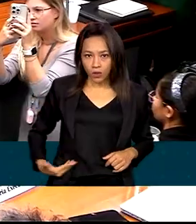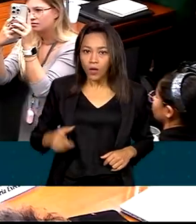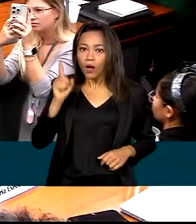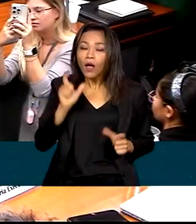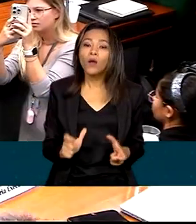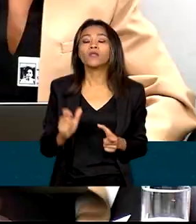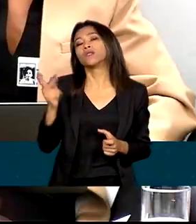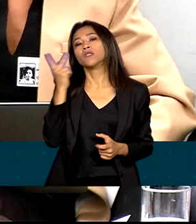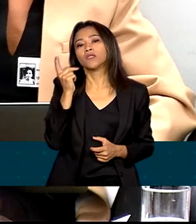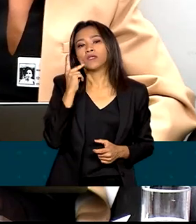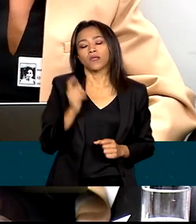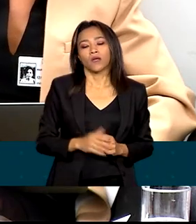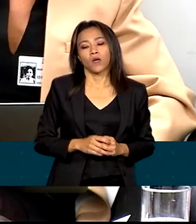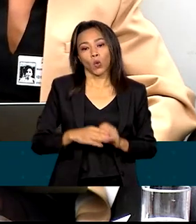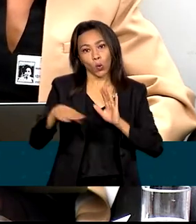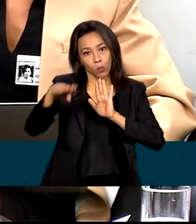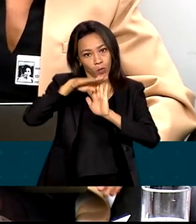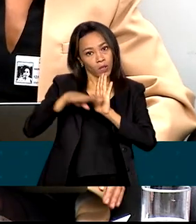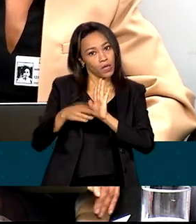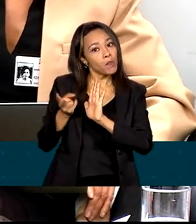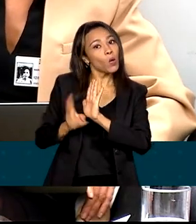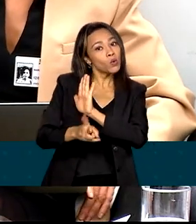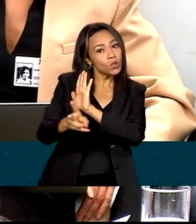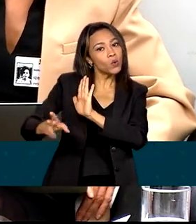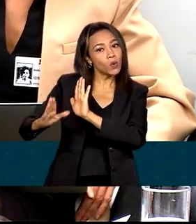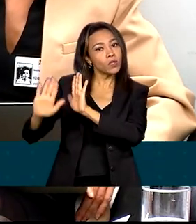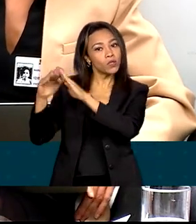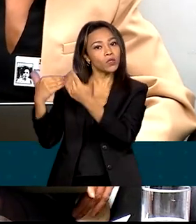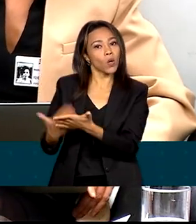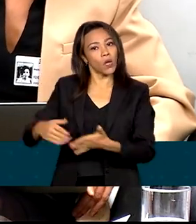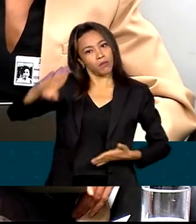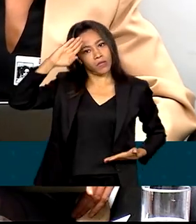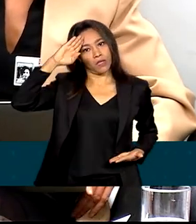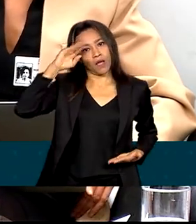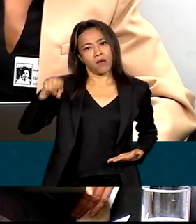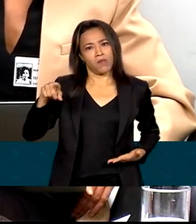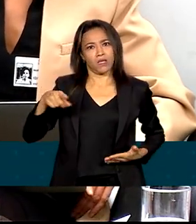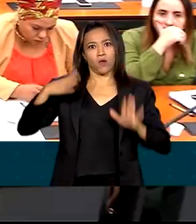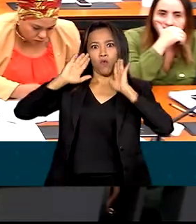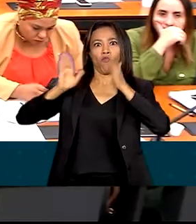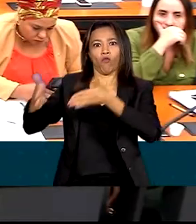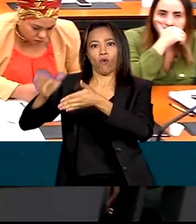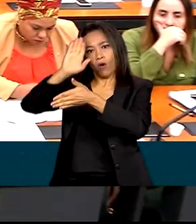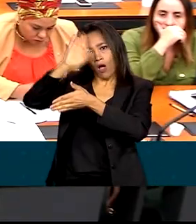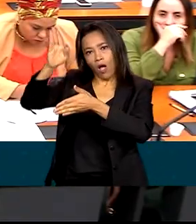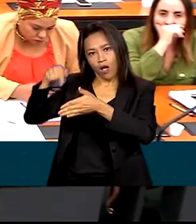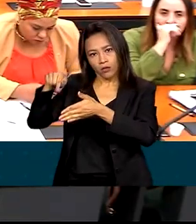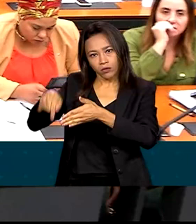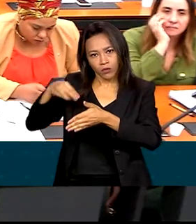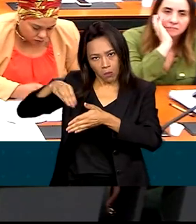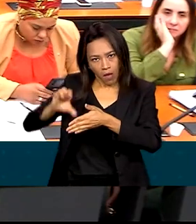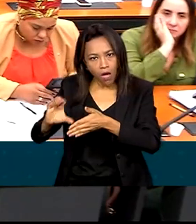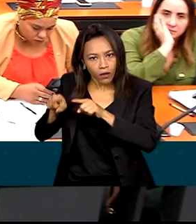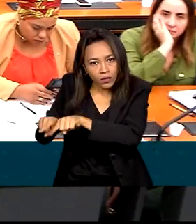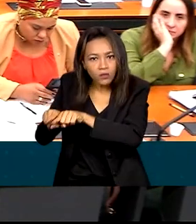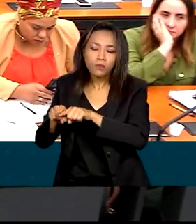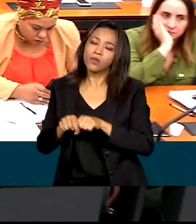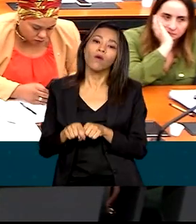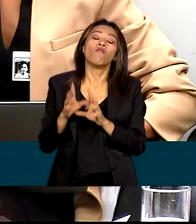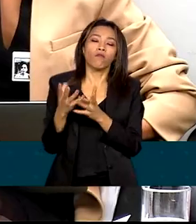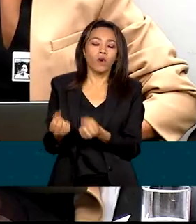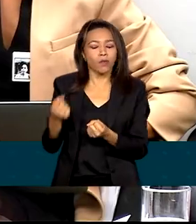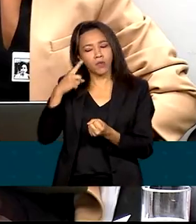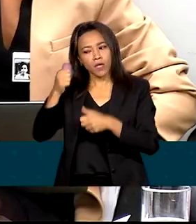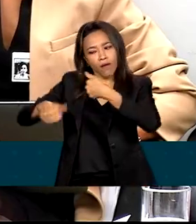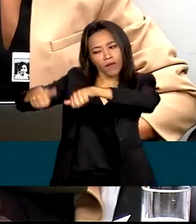continua só não será nem prioridade nem estratégia do Ministério da Educação vamos avaliá-las e vamos discutir